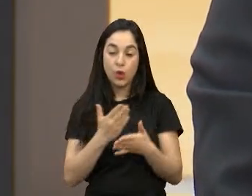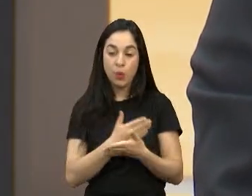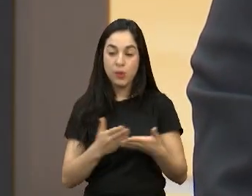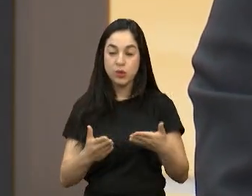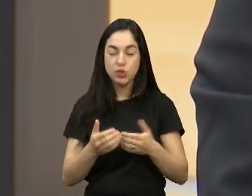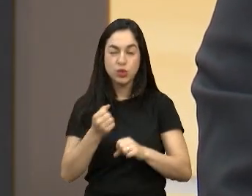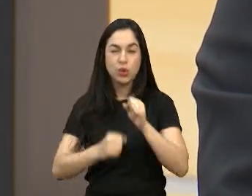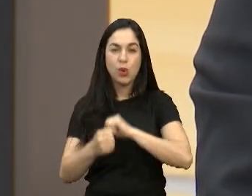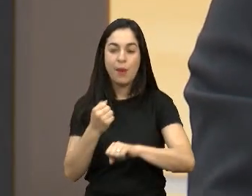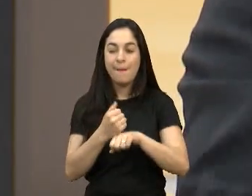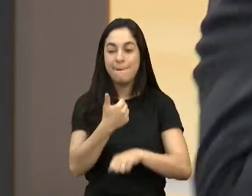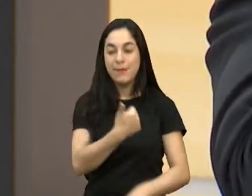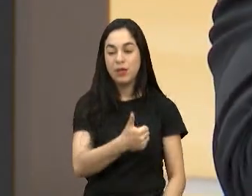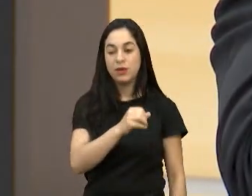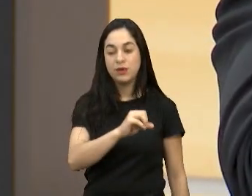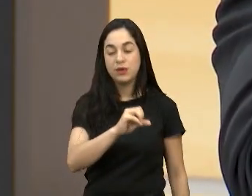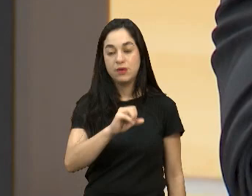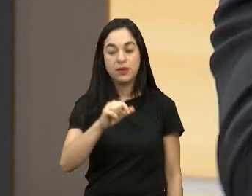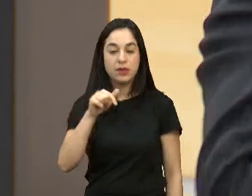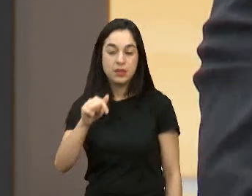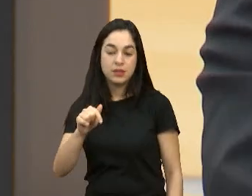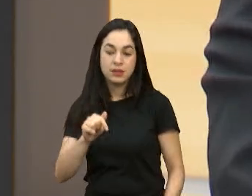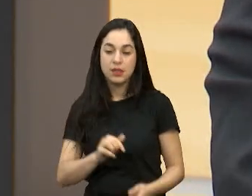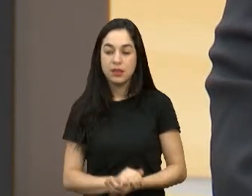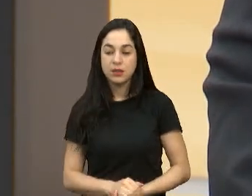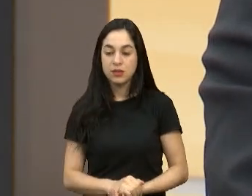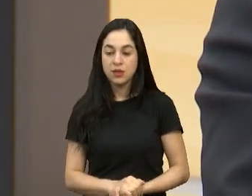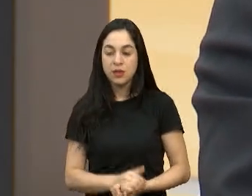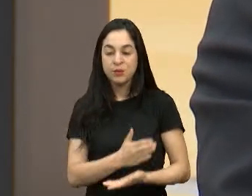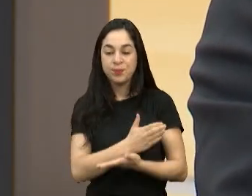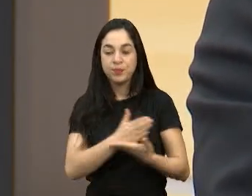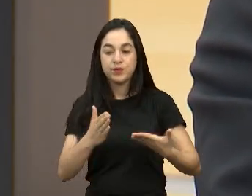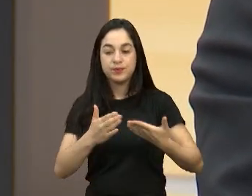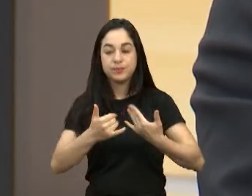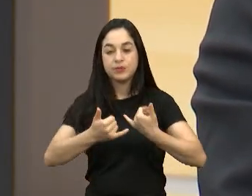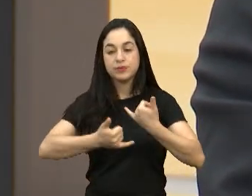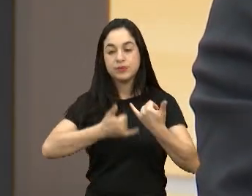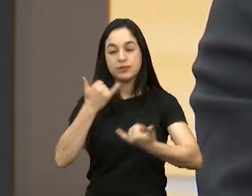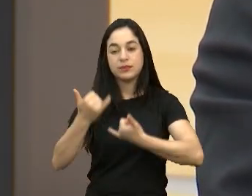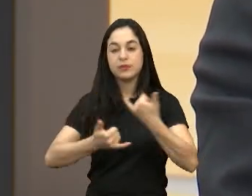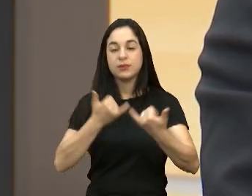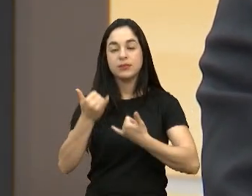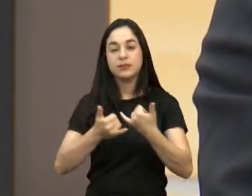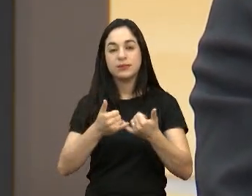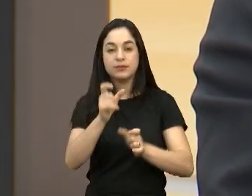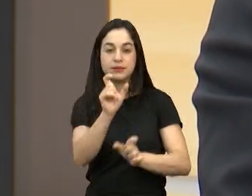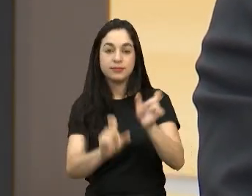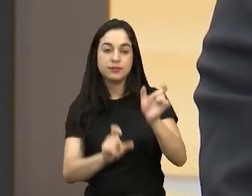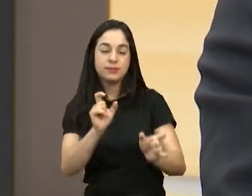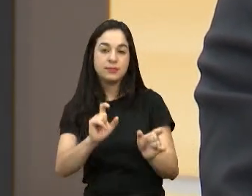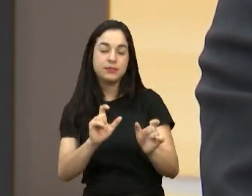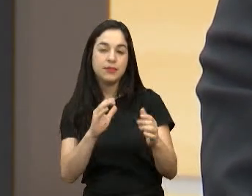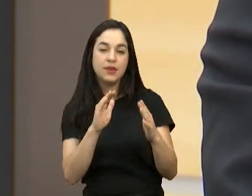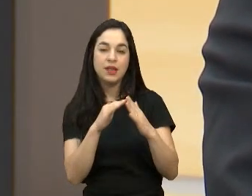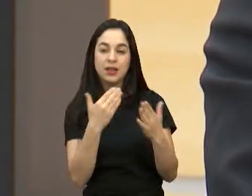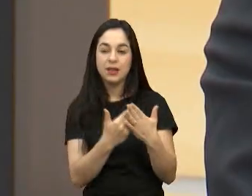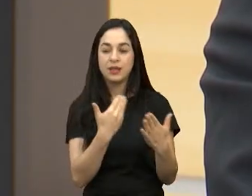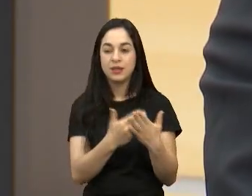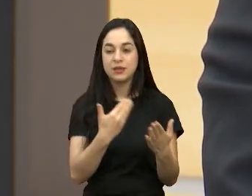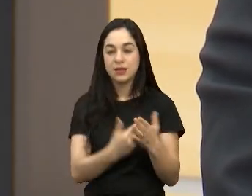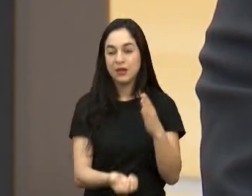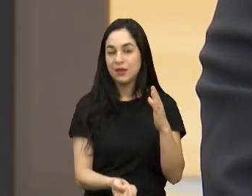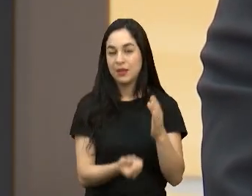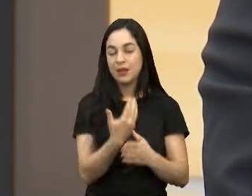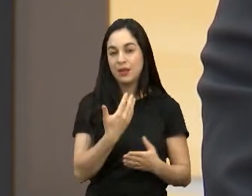de 1997. Comecei com uma brincadeira, né, com o pessoal da escola, fazendo bandas, né,